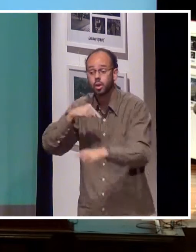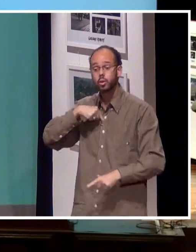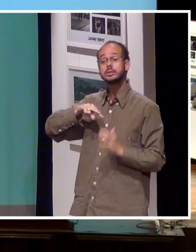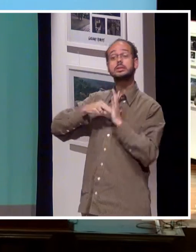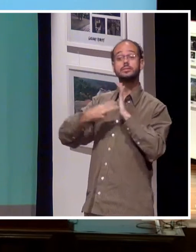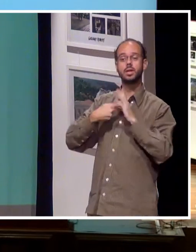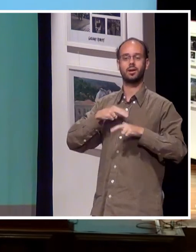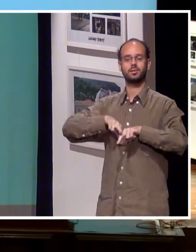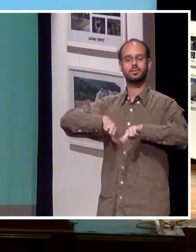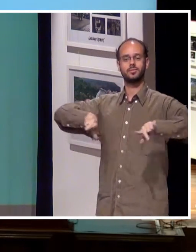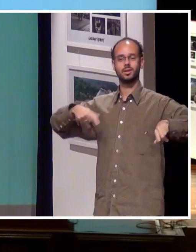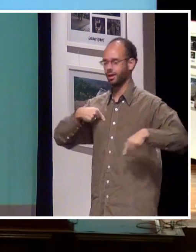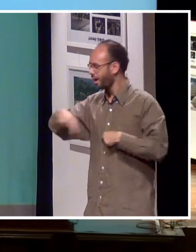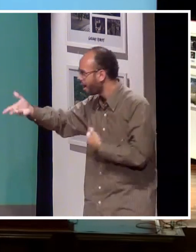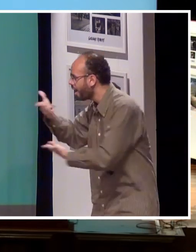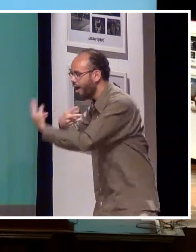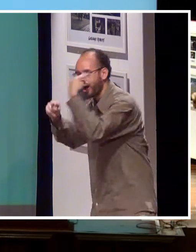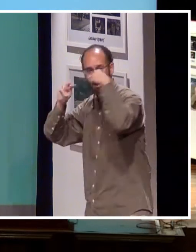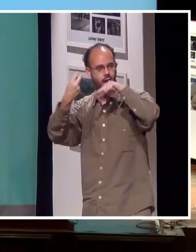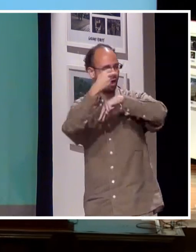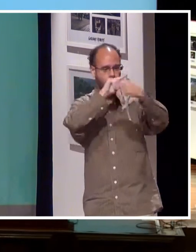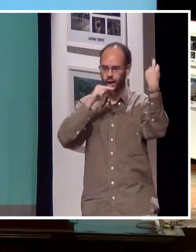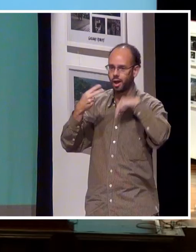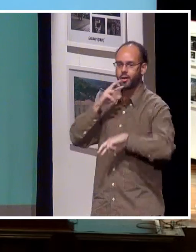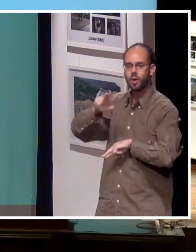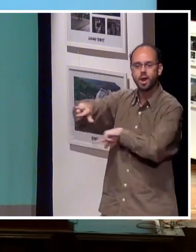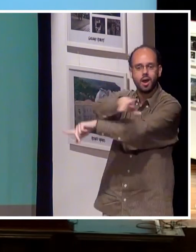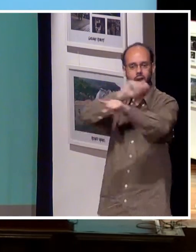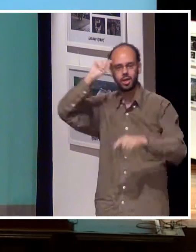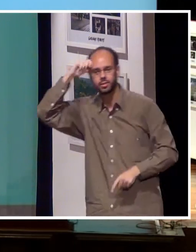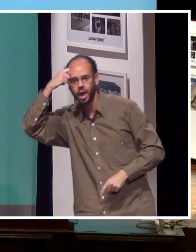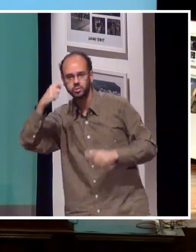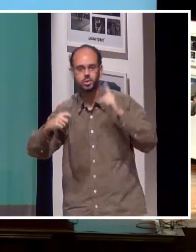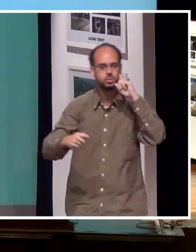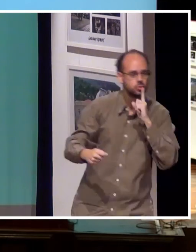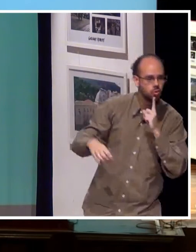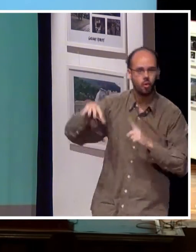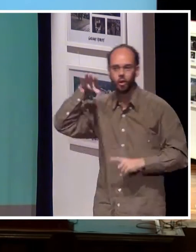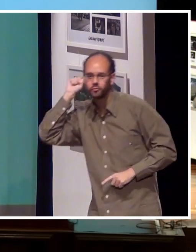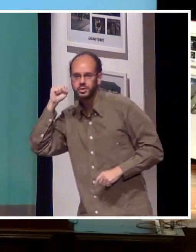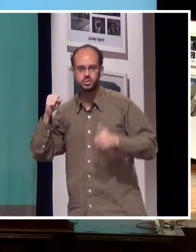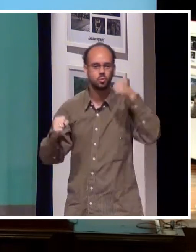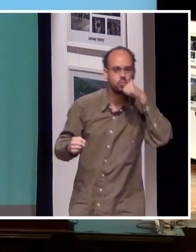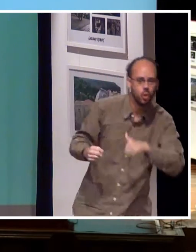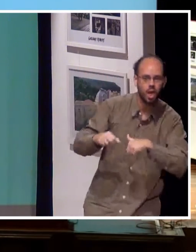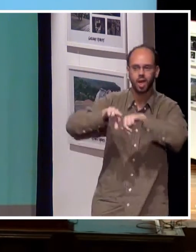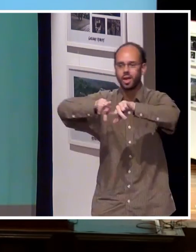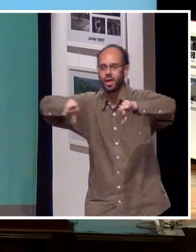a inclusão social, o que vem a significar isso? Né, esses olhares, essas ações, a